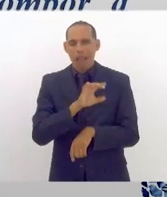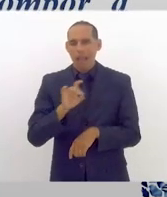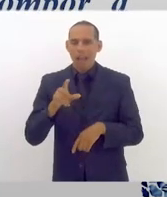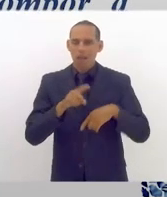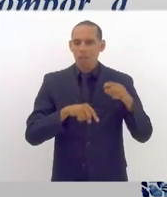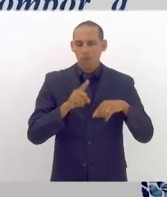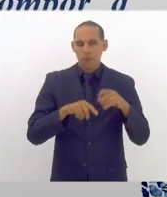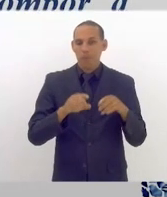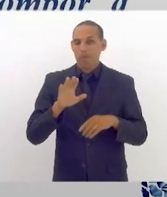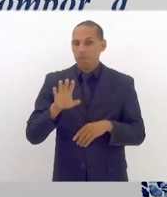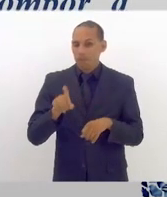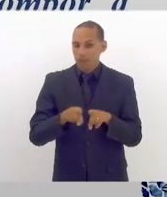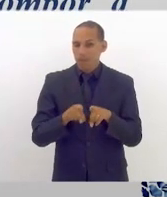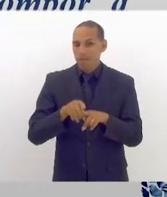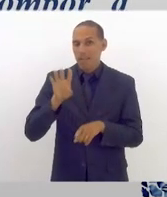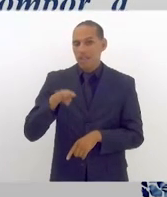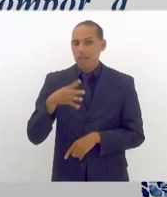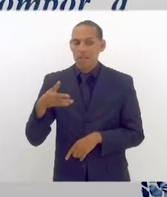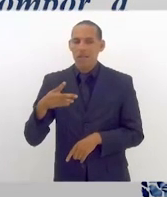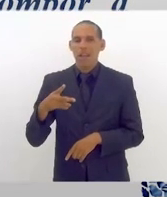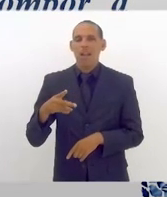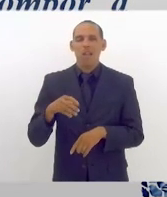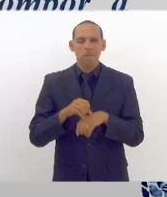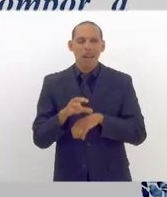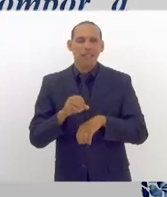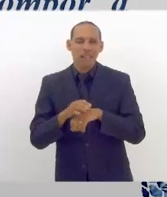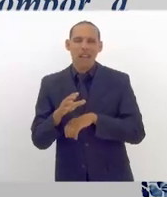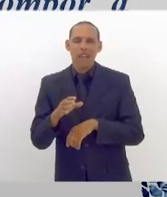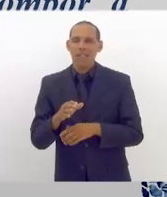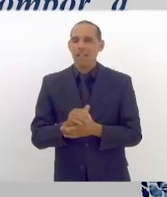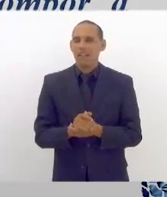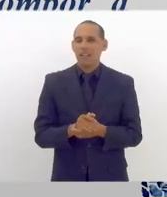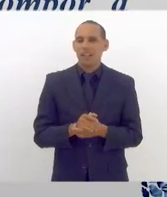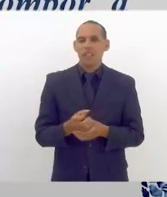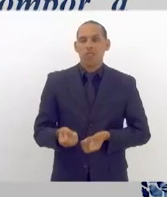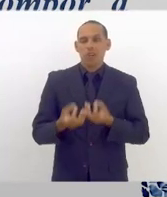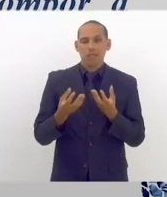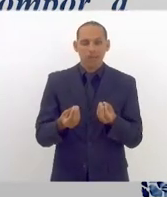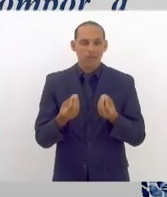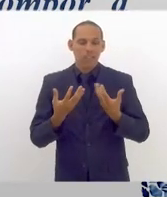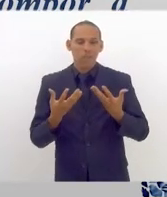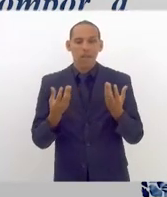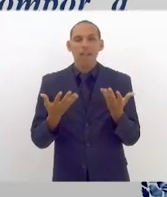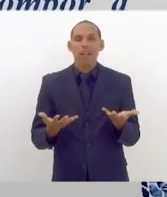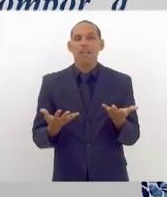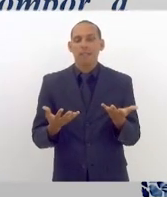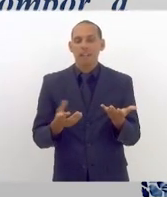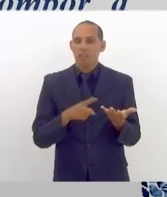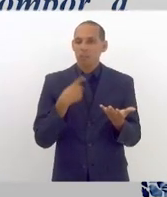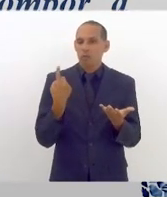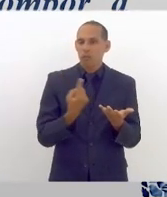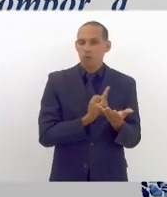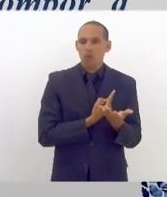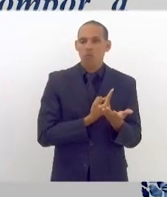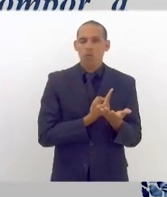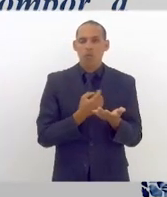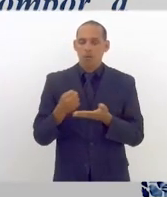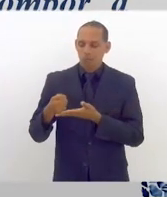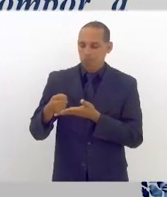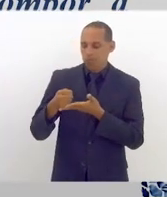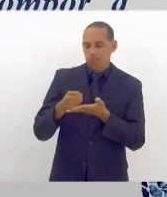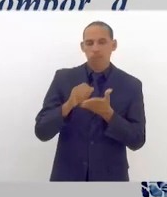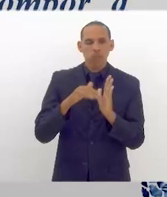as tabelas de passagem também fornece informações para que possamos decompor a demanda pela pela oferta total de produtos